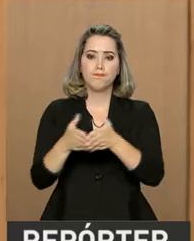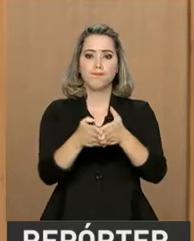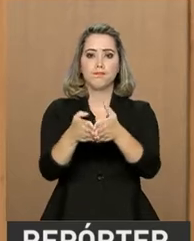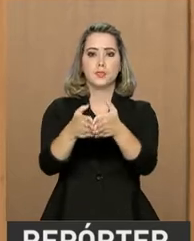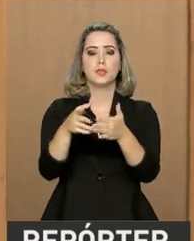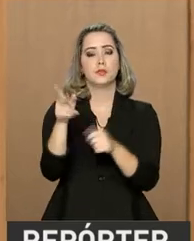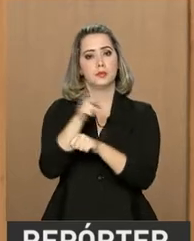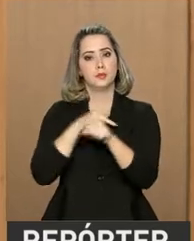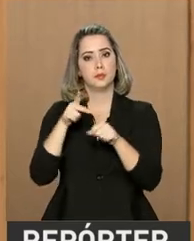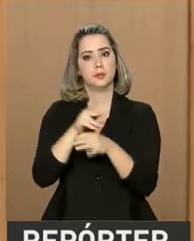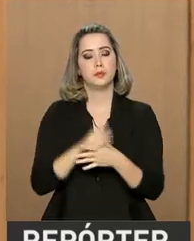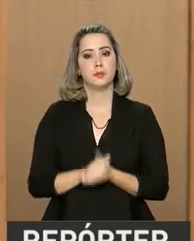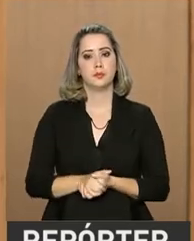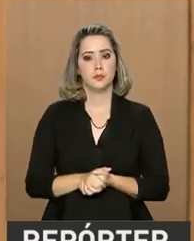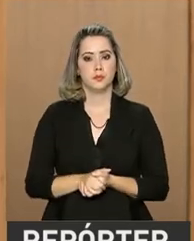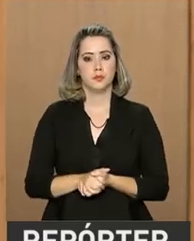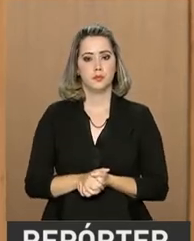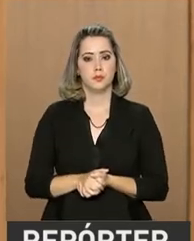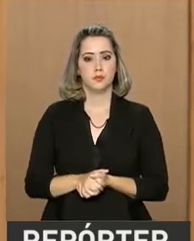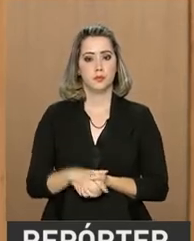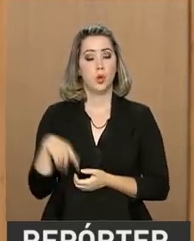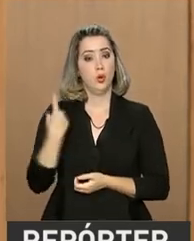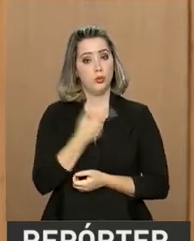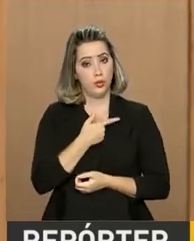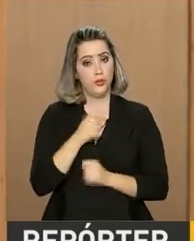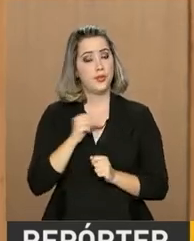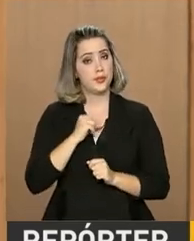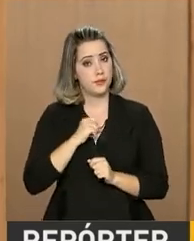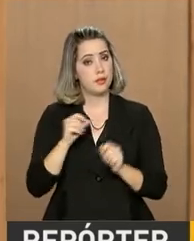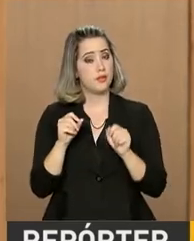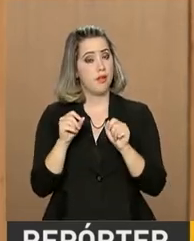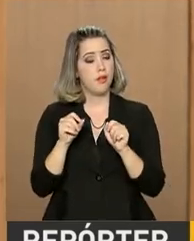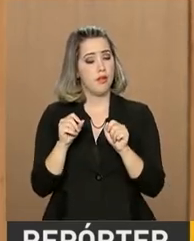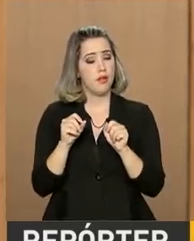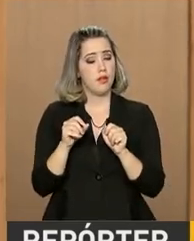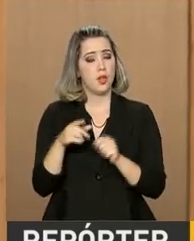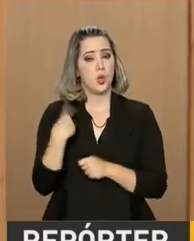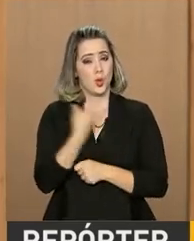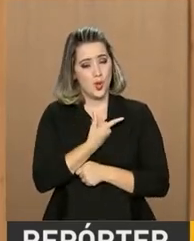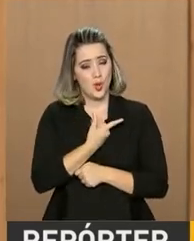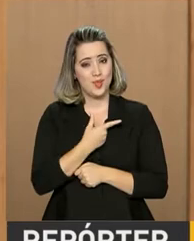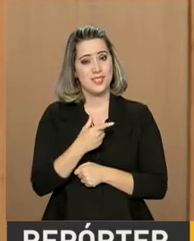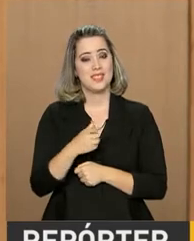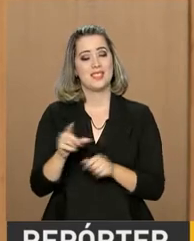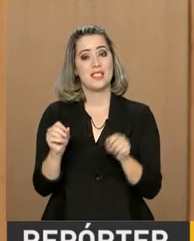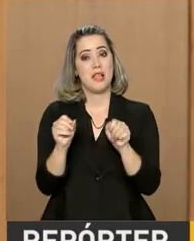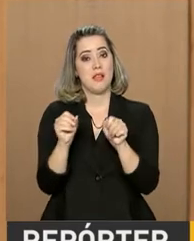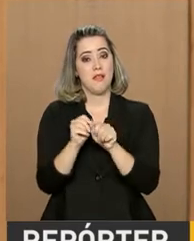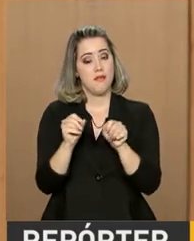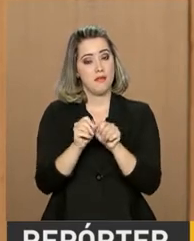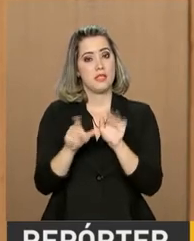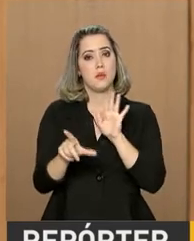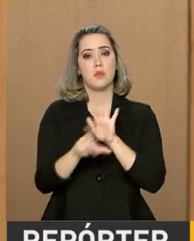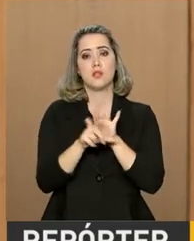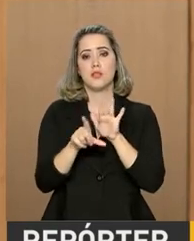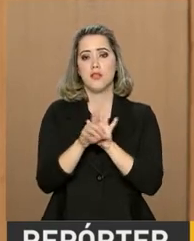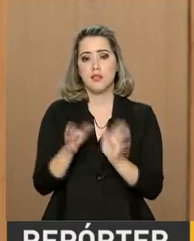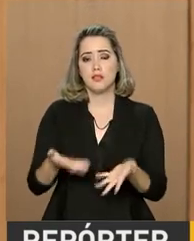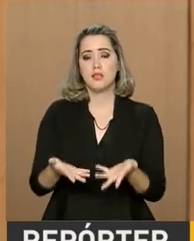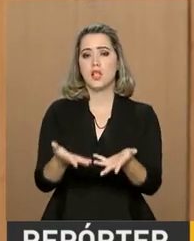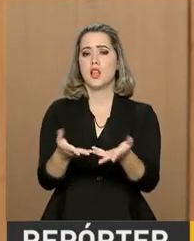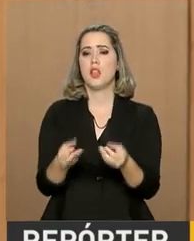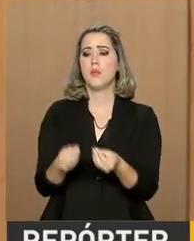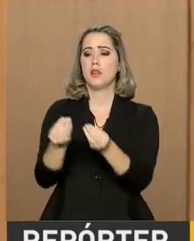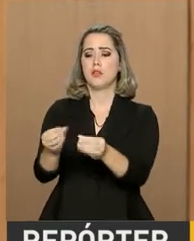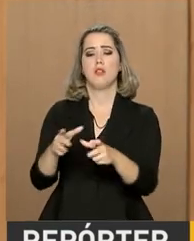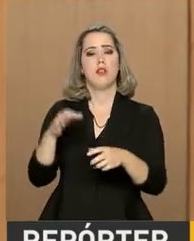disciplinamos com o intuito de dar mais segurança jurídica os investimentos considerados emergenciais vamos promover tampa e justa